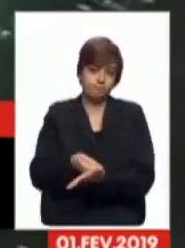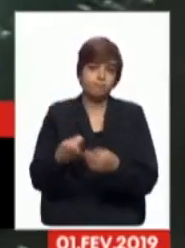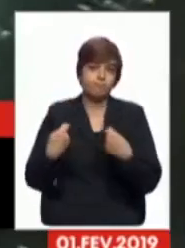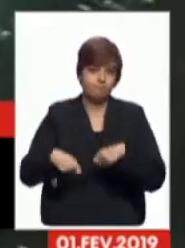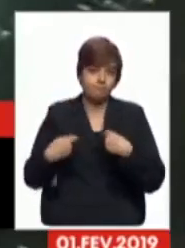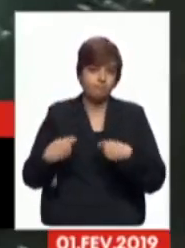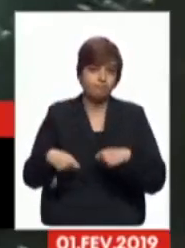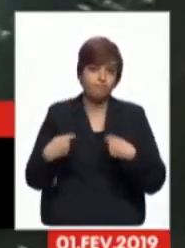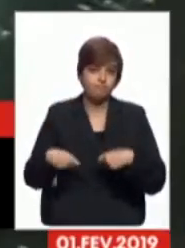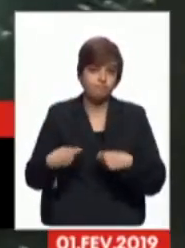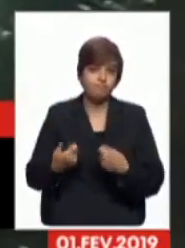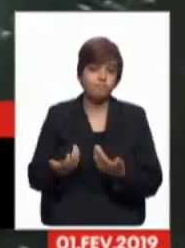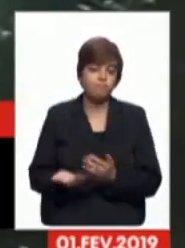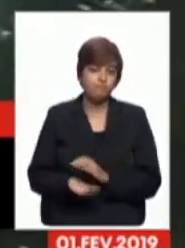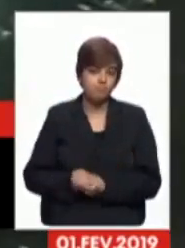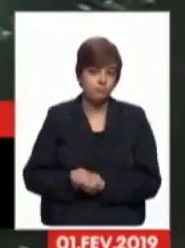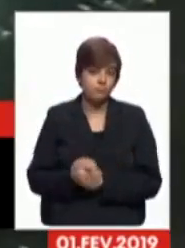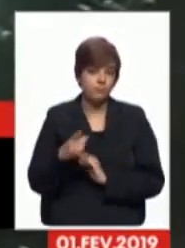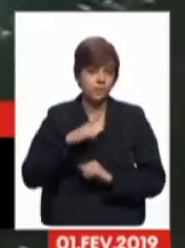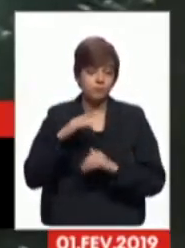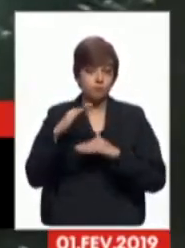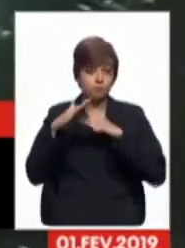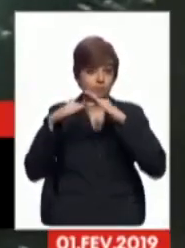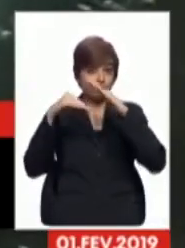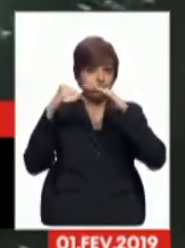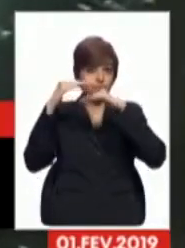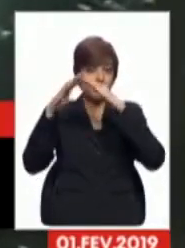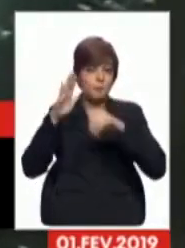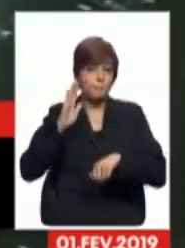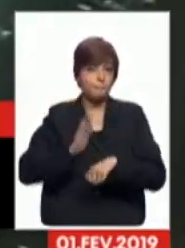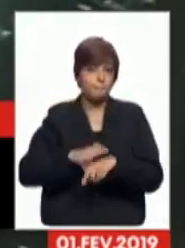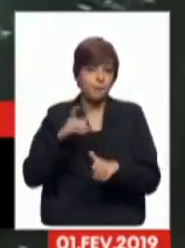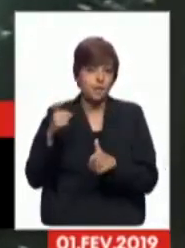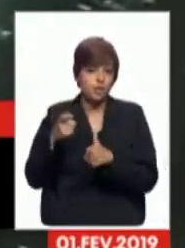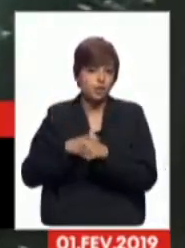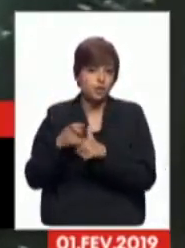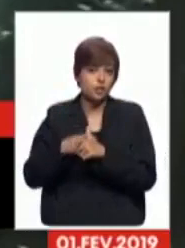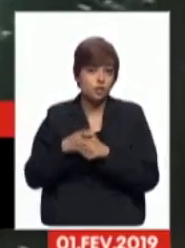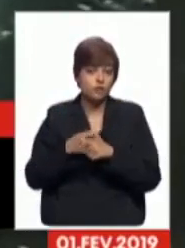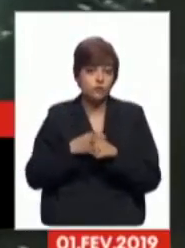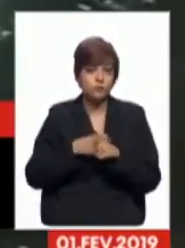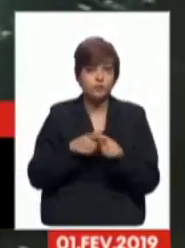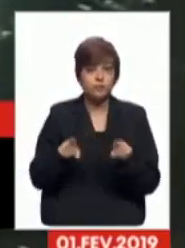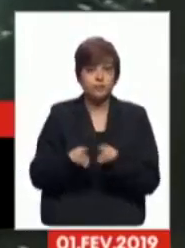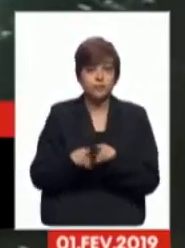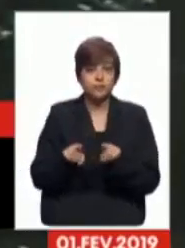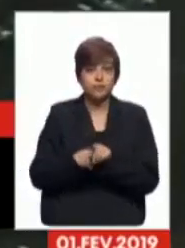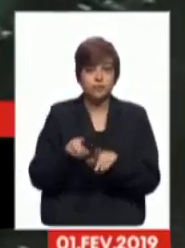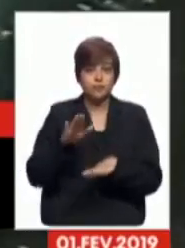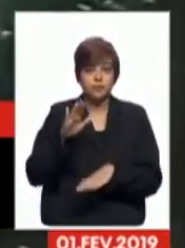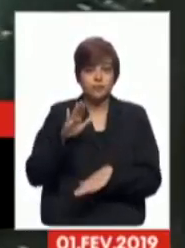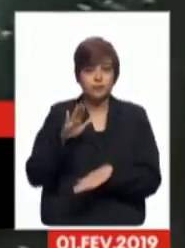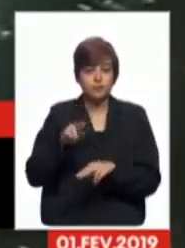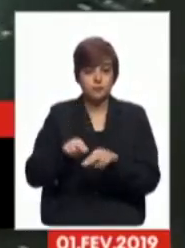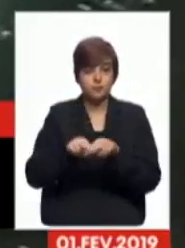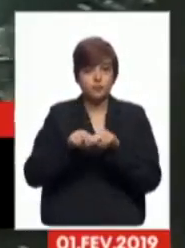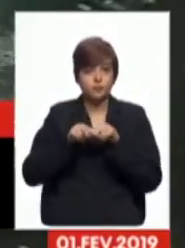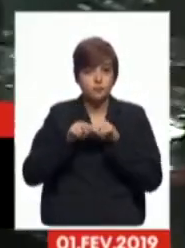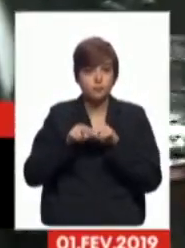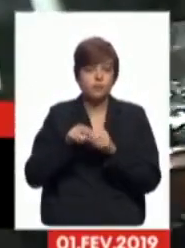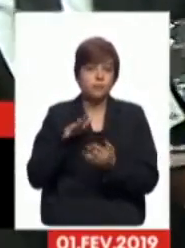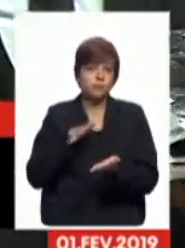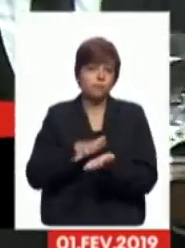Contribuíram para o aumento do endividamento, além da atualização monetária dos saldos